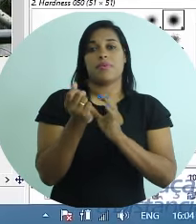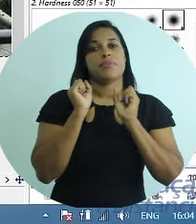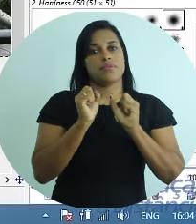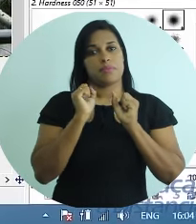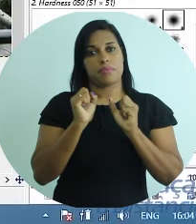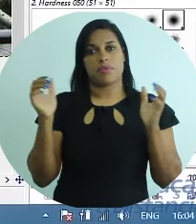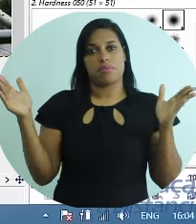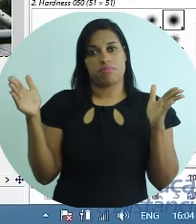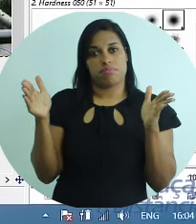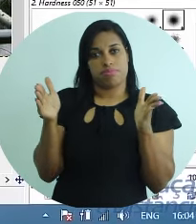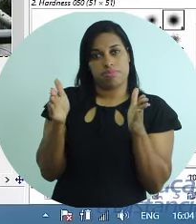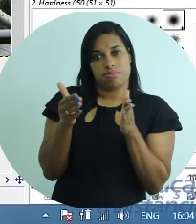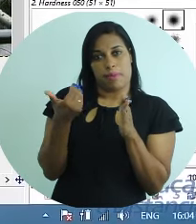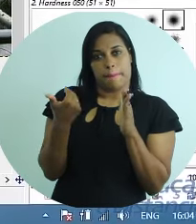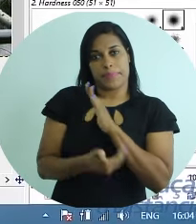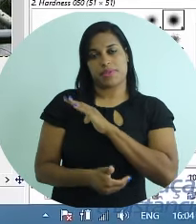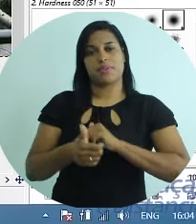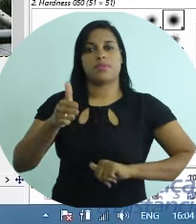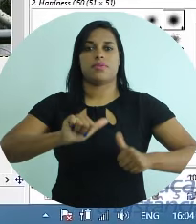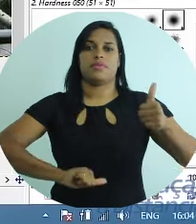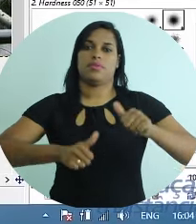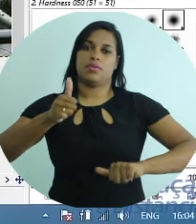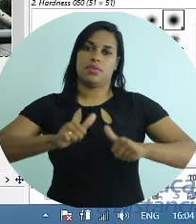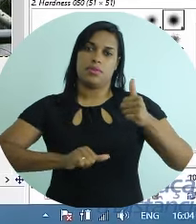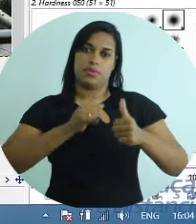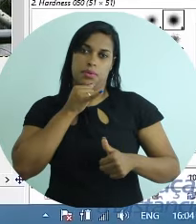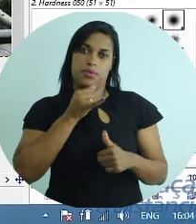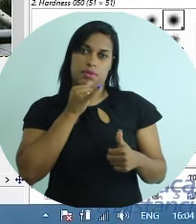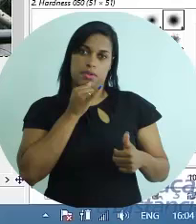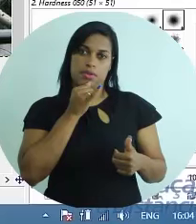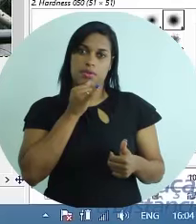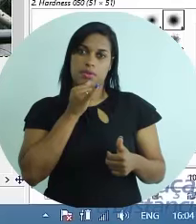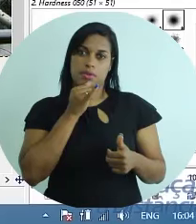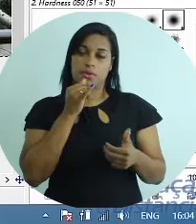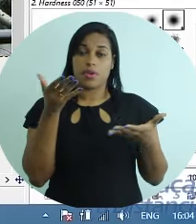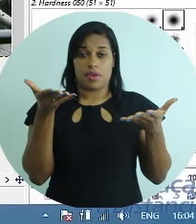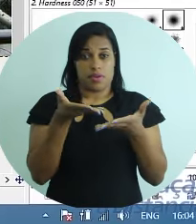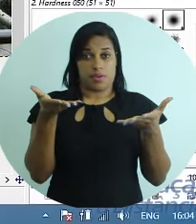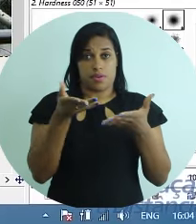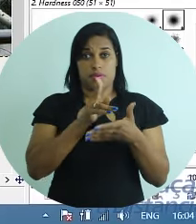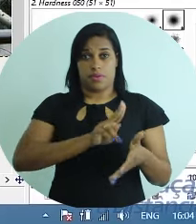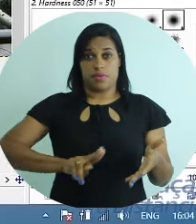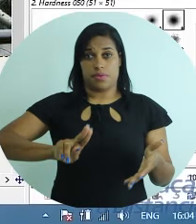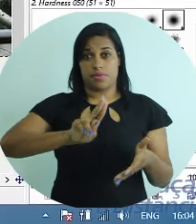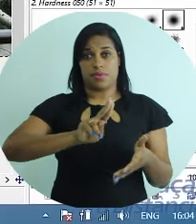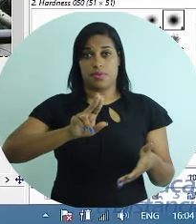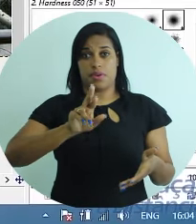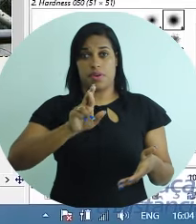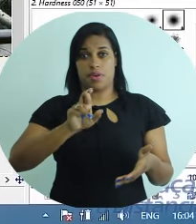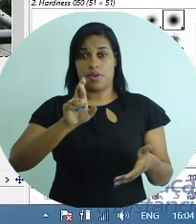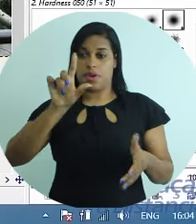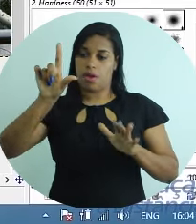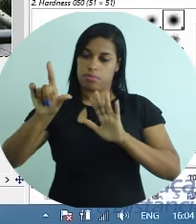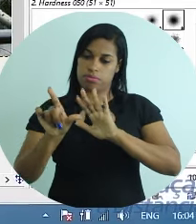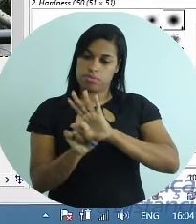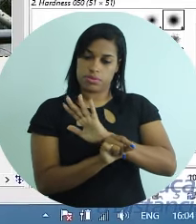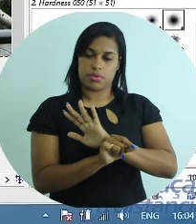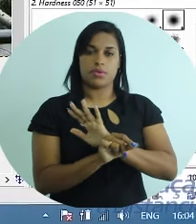ficar achatada, ela vai perder a proporção. Por exemplo, se eu agora usar aqui esse botão redimensionar,